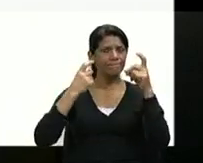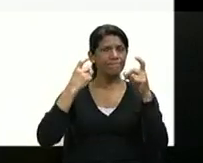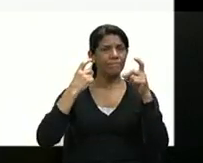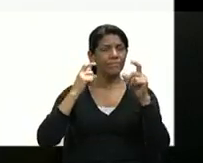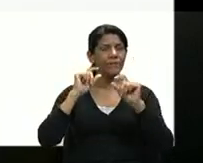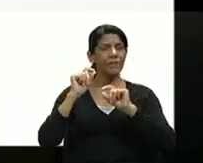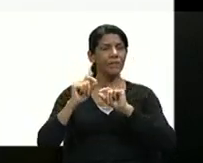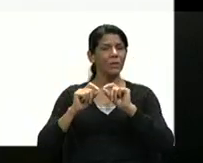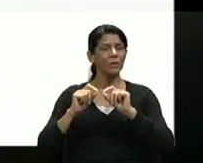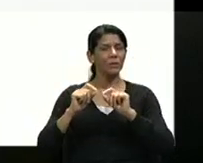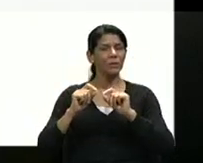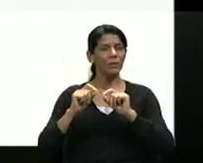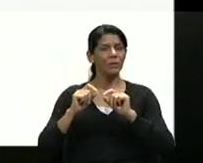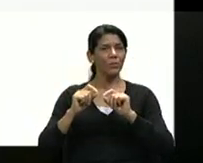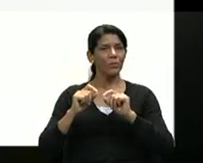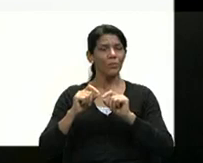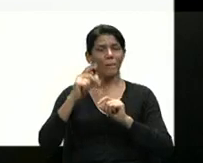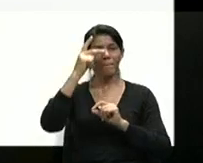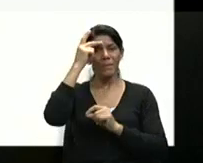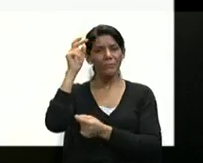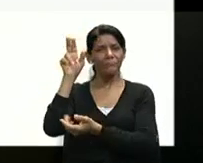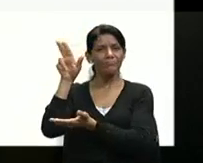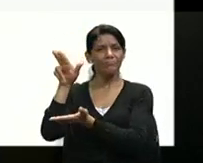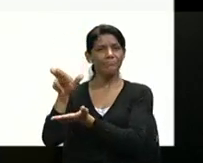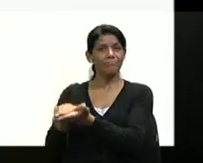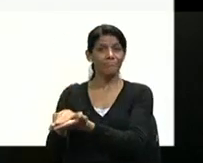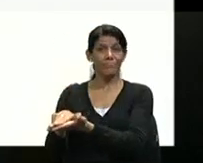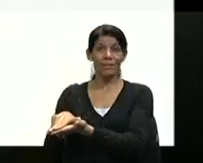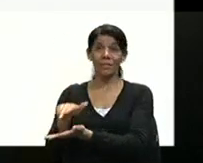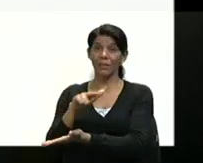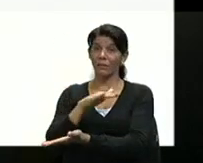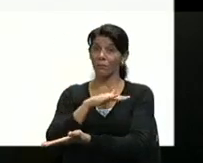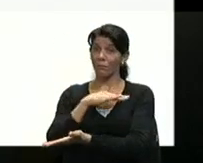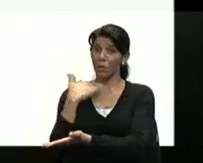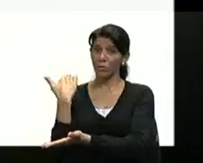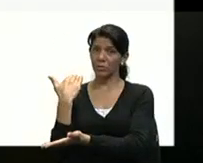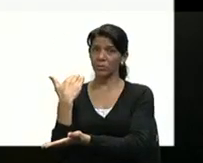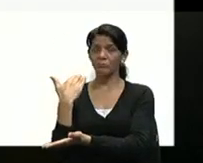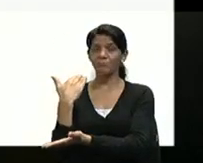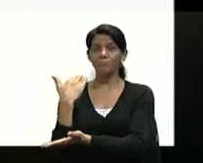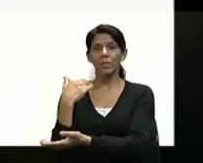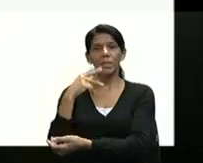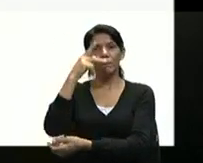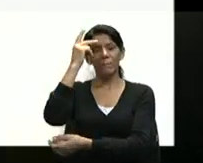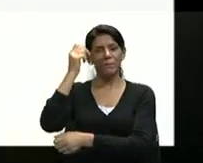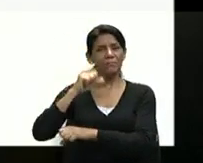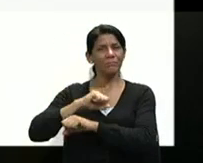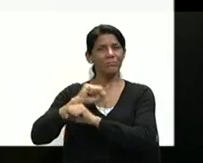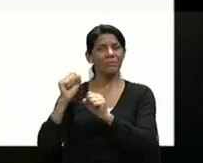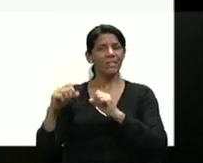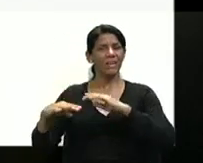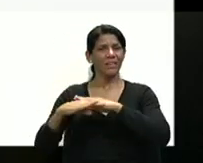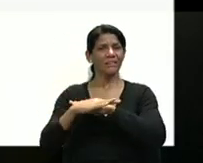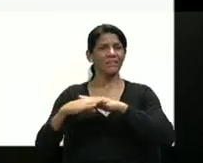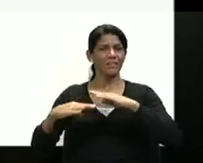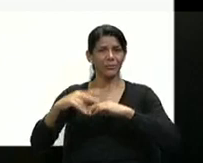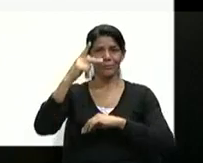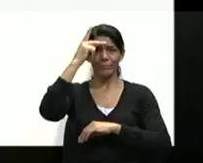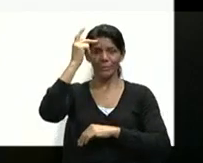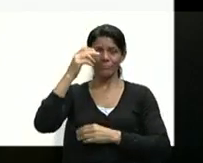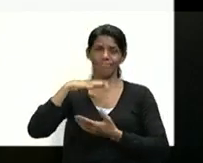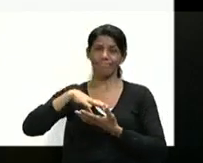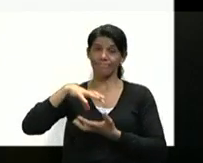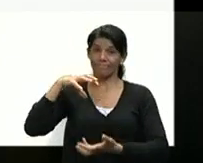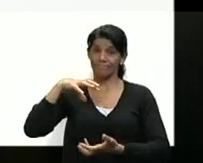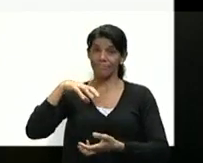a elevada taxa de internação, mortes e incapacidades devido a acidentes no trânsito com idosos.